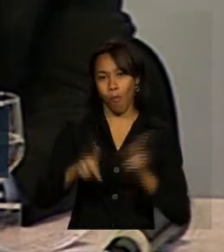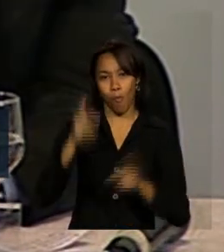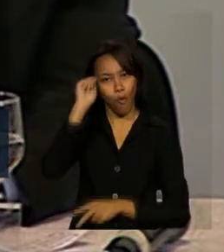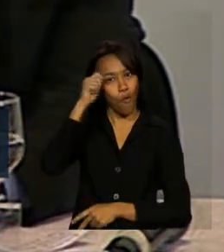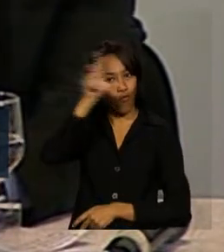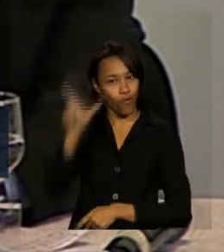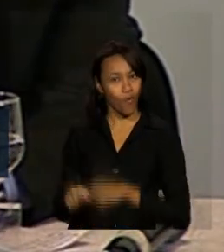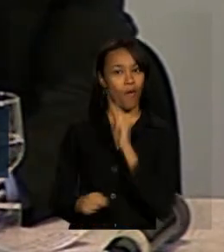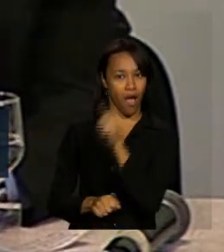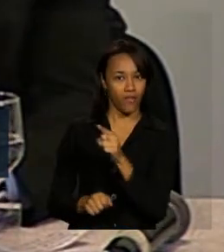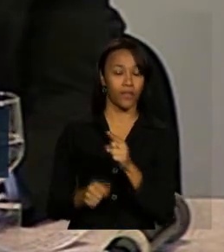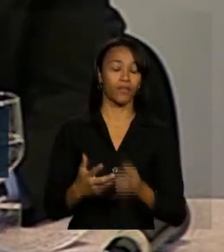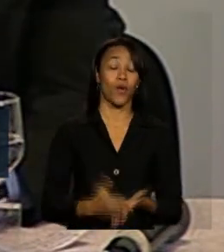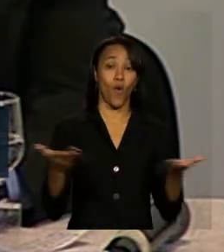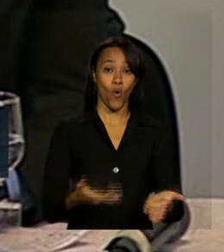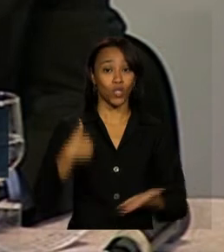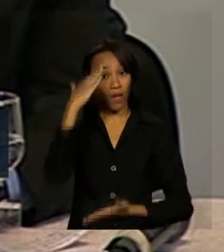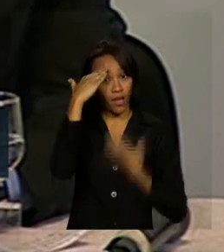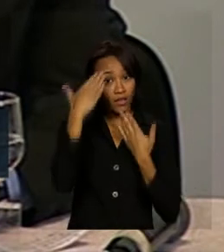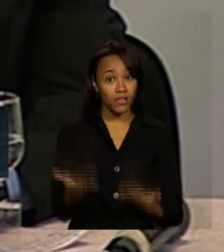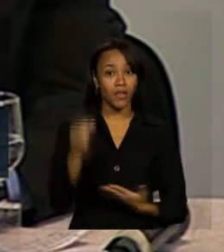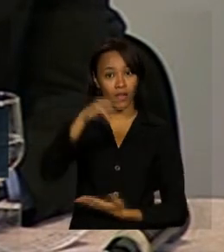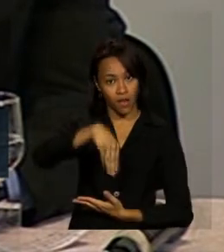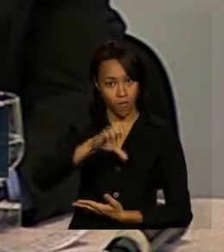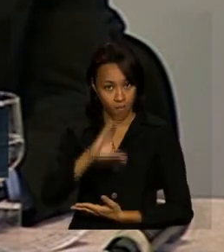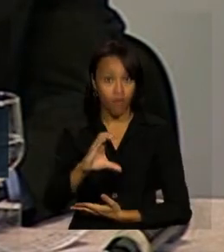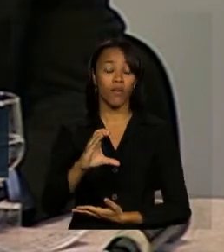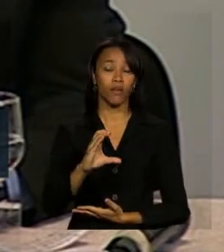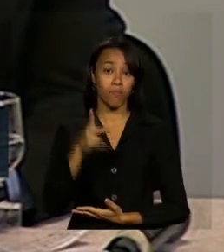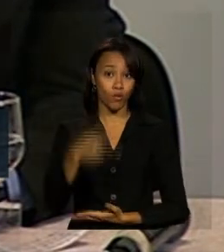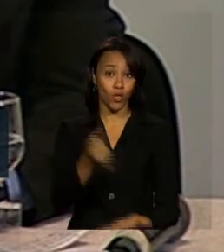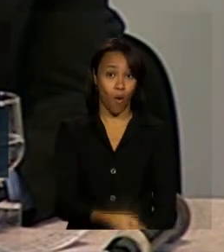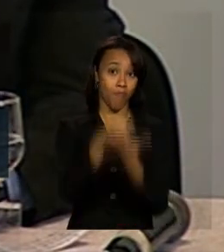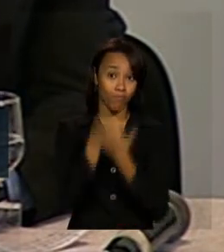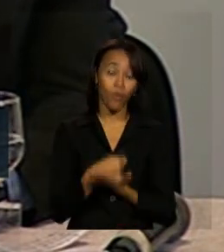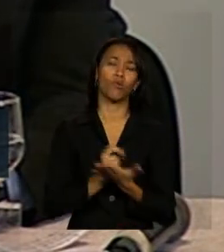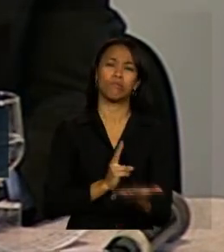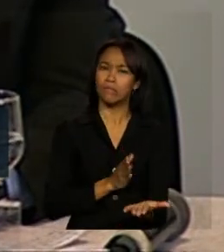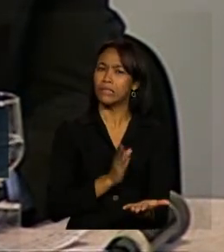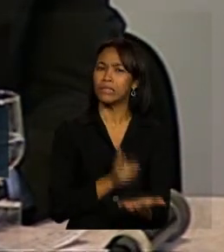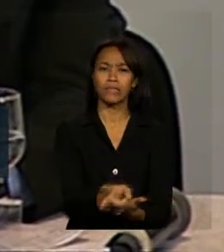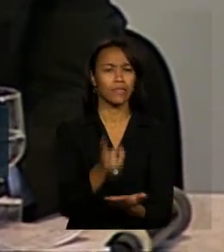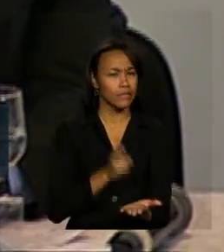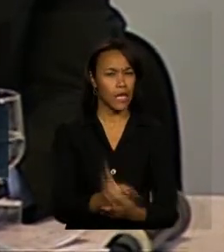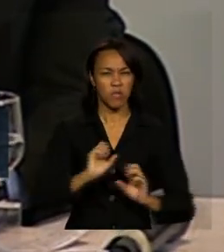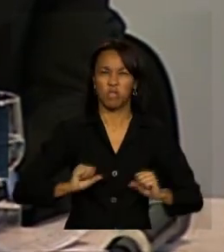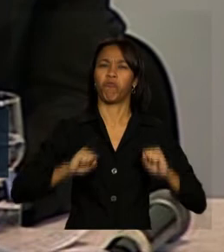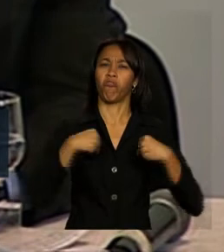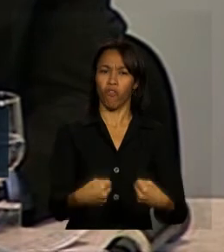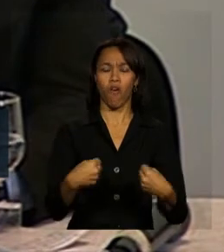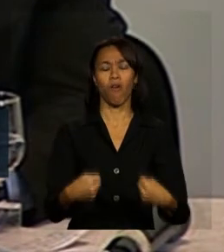Me resta, portanto, agradecer ao Ministério da Educação pelo seu apoio decisivo em todos estes esforços e